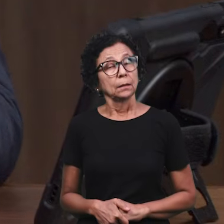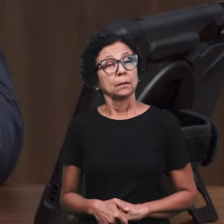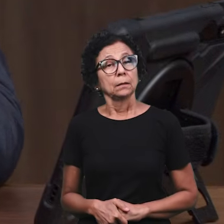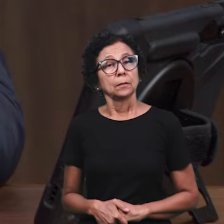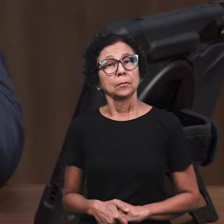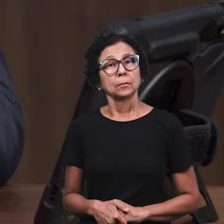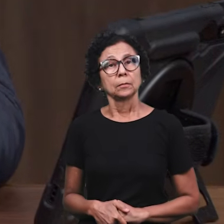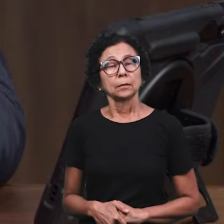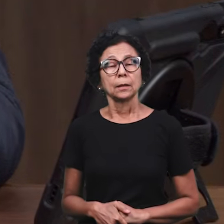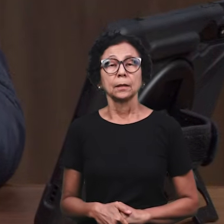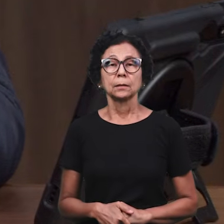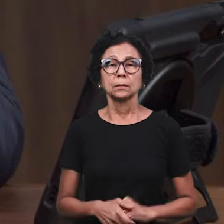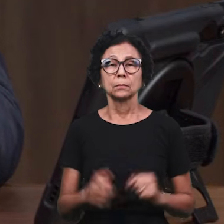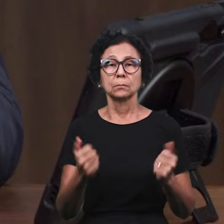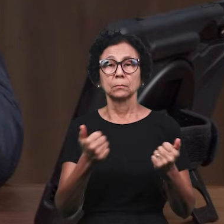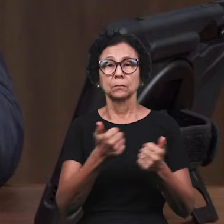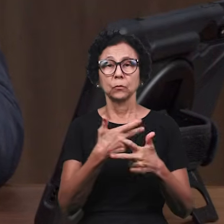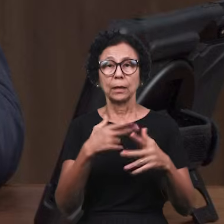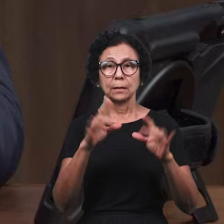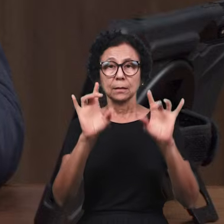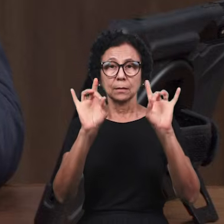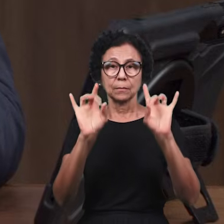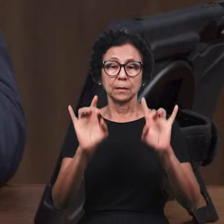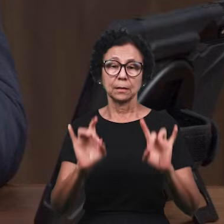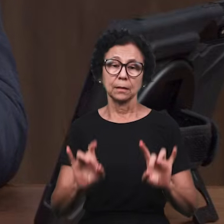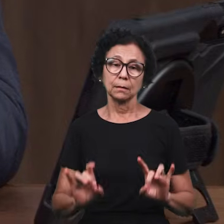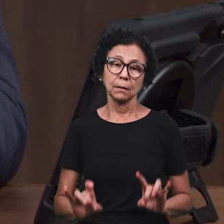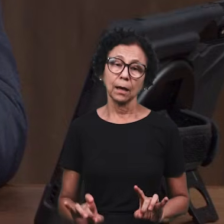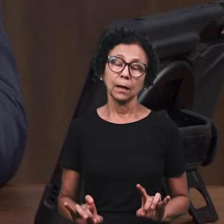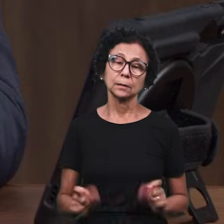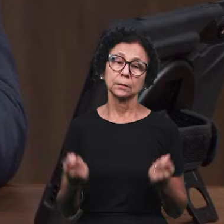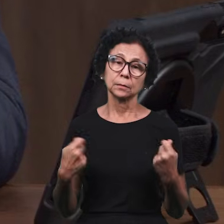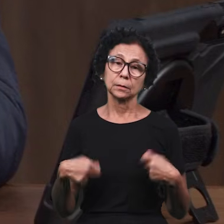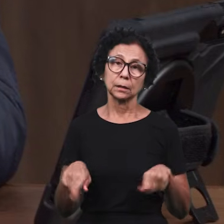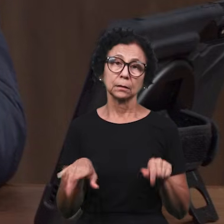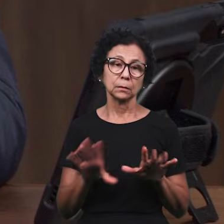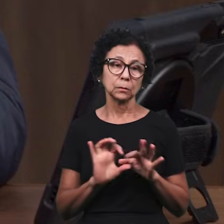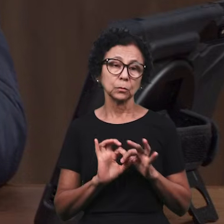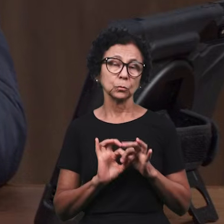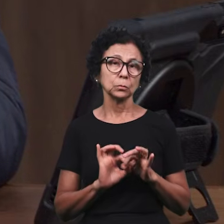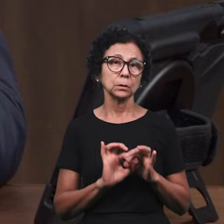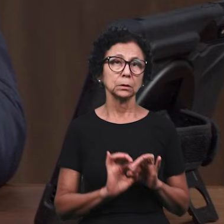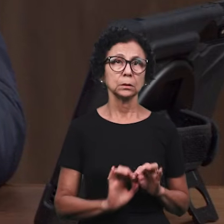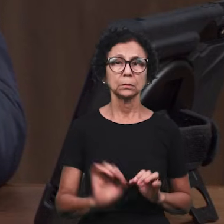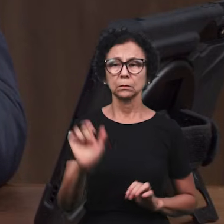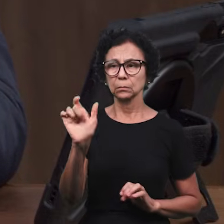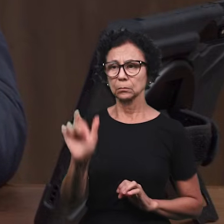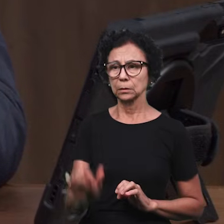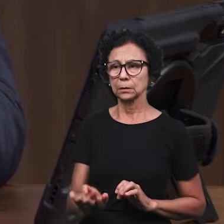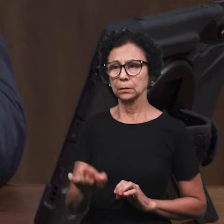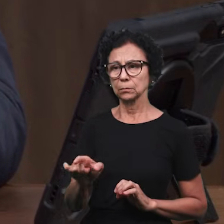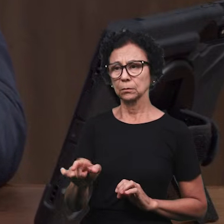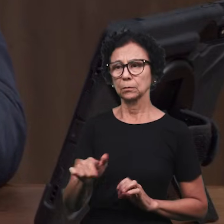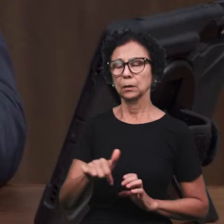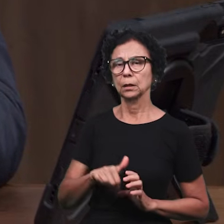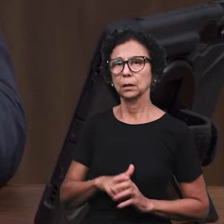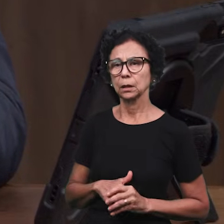a gente está tratando, porque o paciente ele é um, mas às vezes ele está girando em várias especialidades, né?